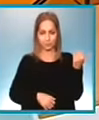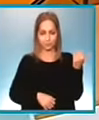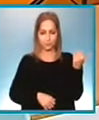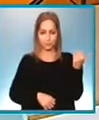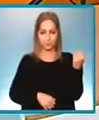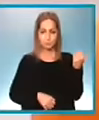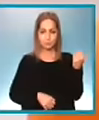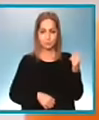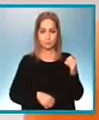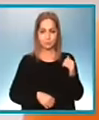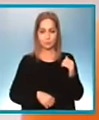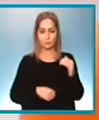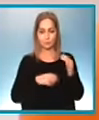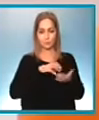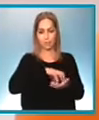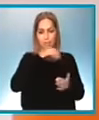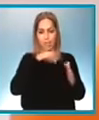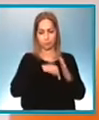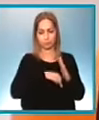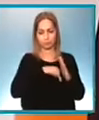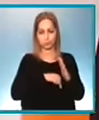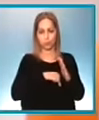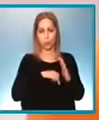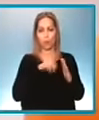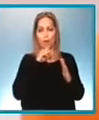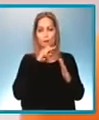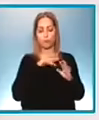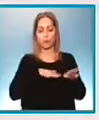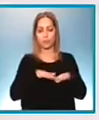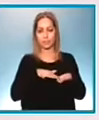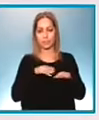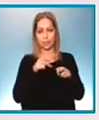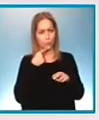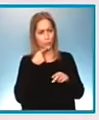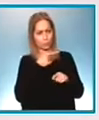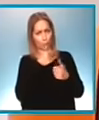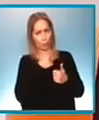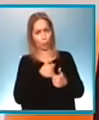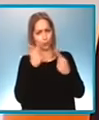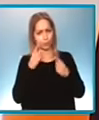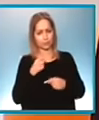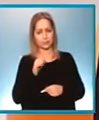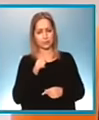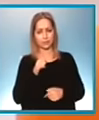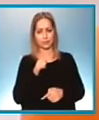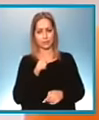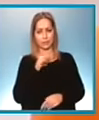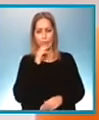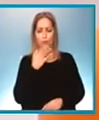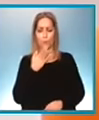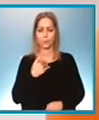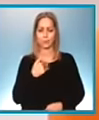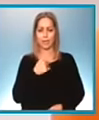na cave. Foi o avô que descobriu, o avô italiano que descobriu esse talento, não foi? Foi, sempre mandava cantar, vá